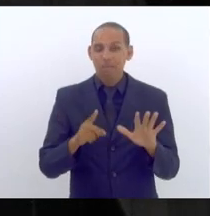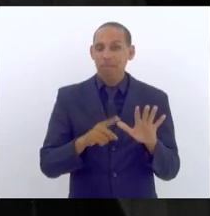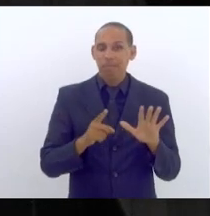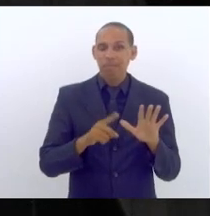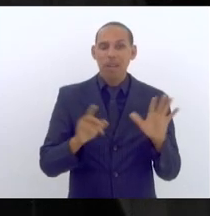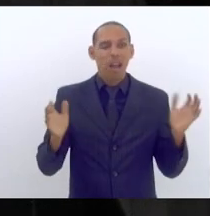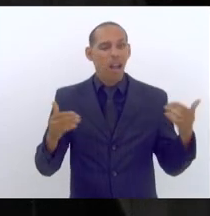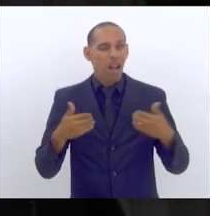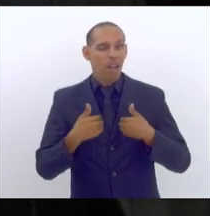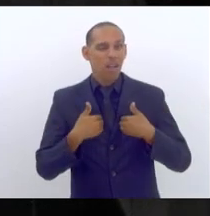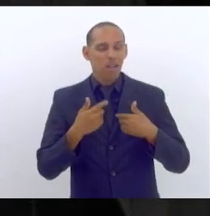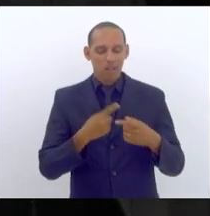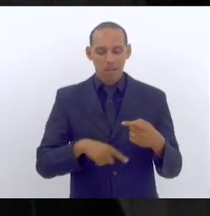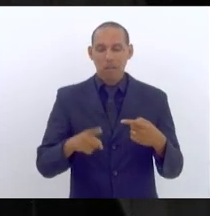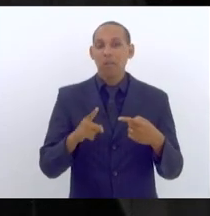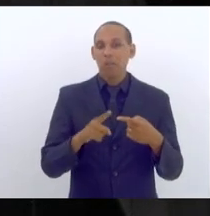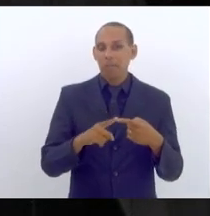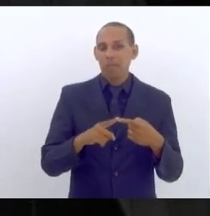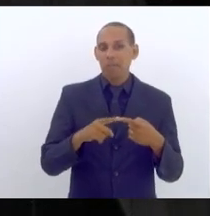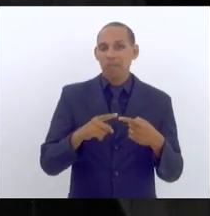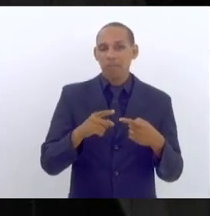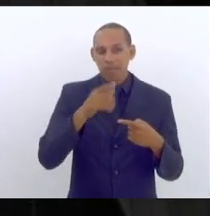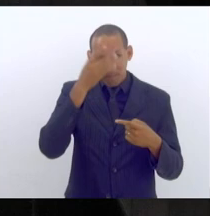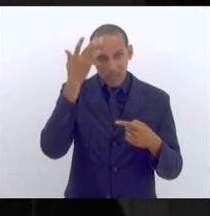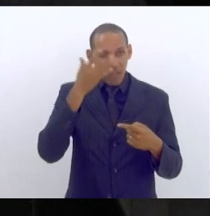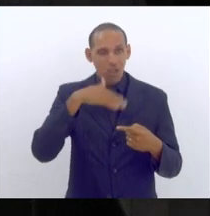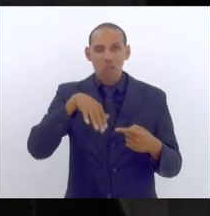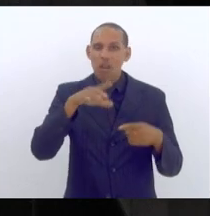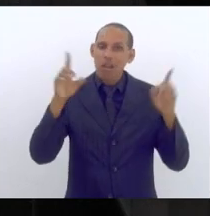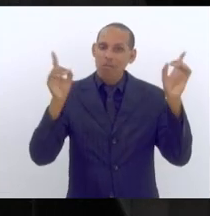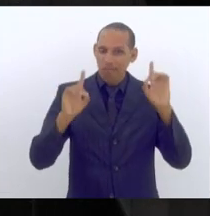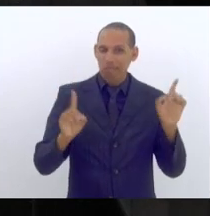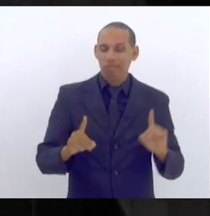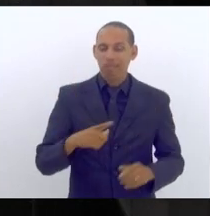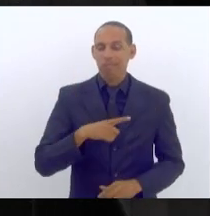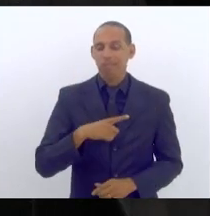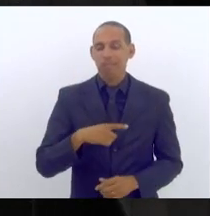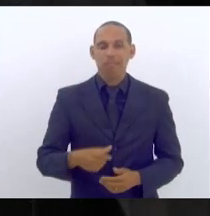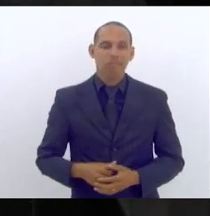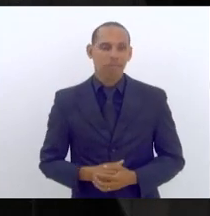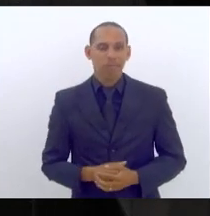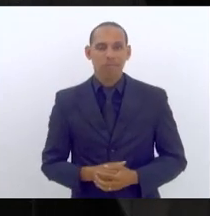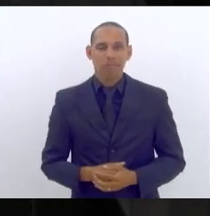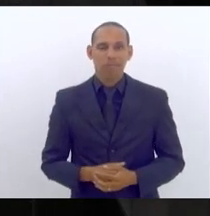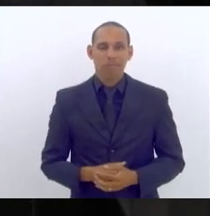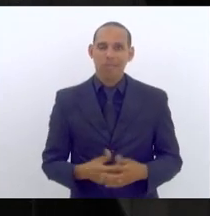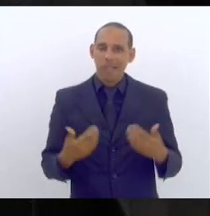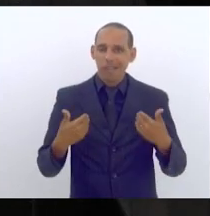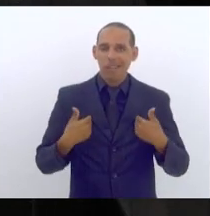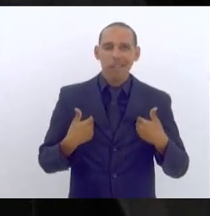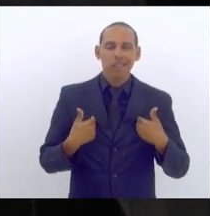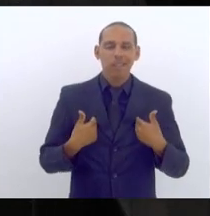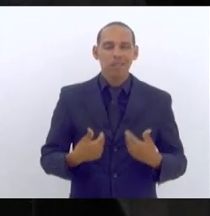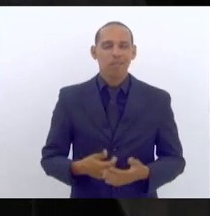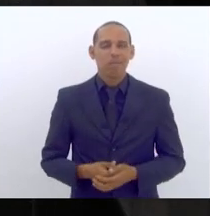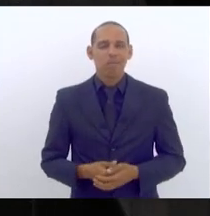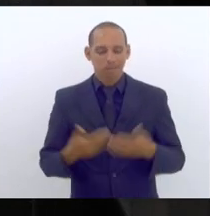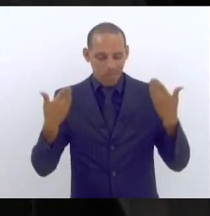e das pessoas com deficiência este Deputado